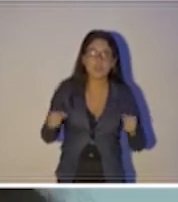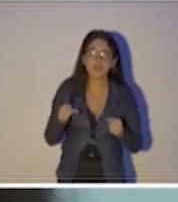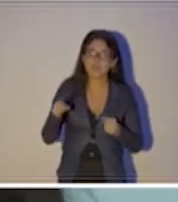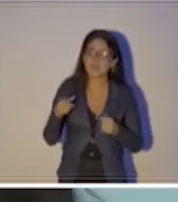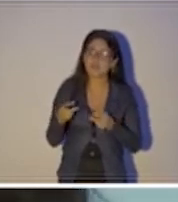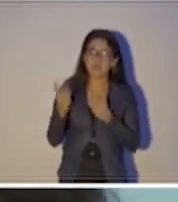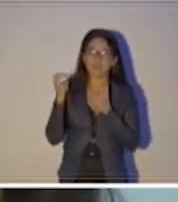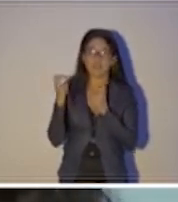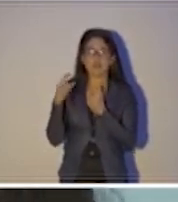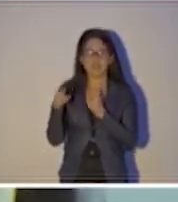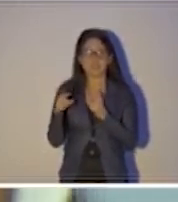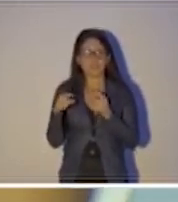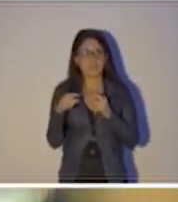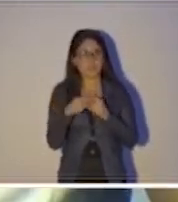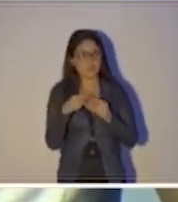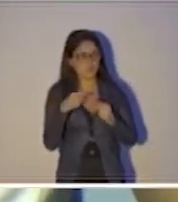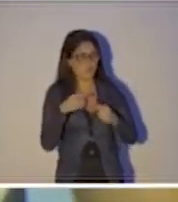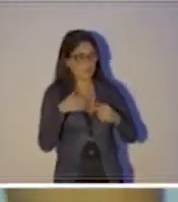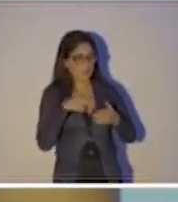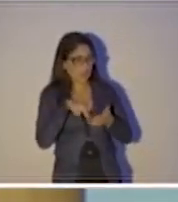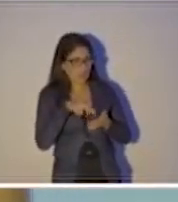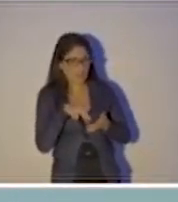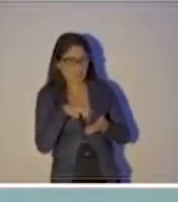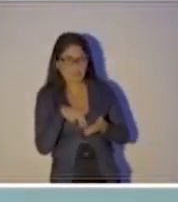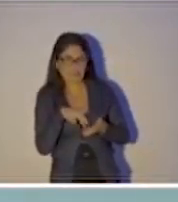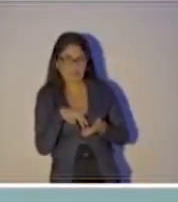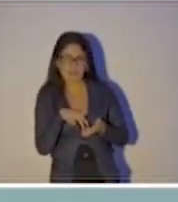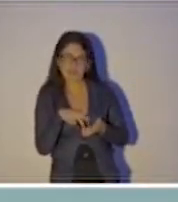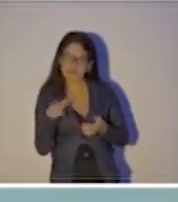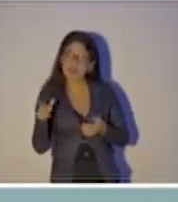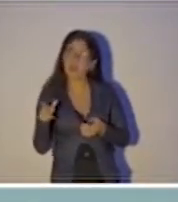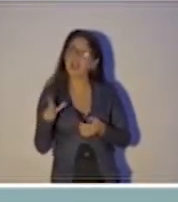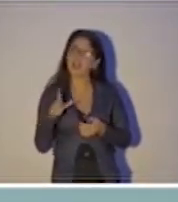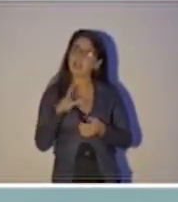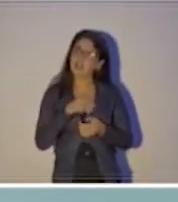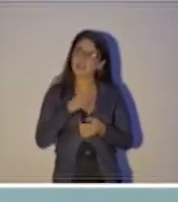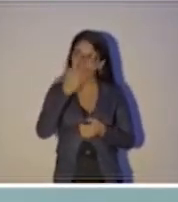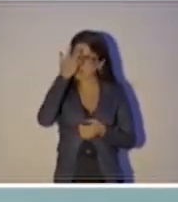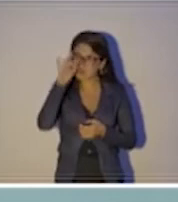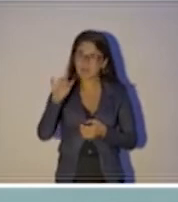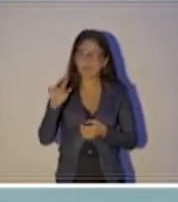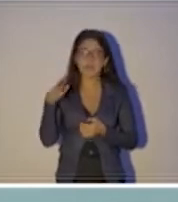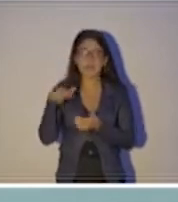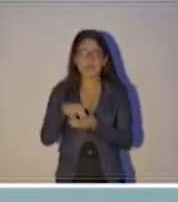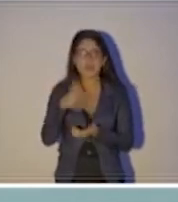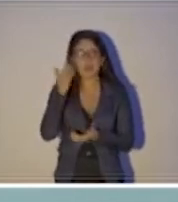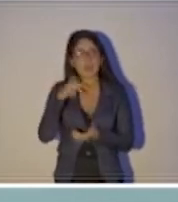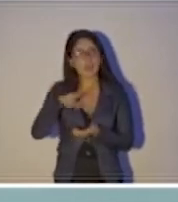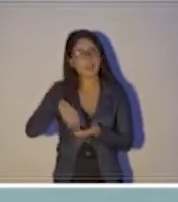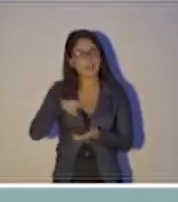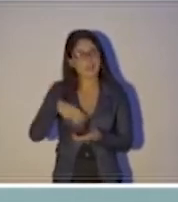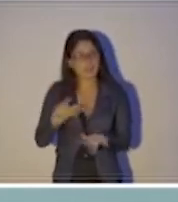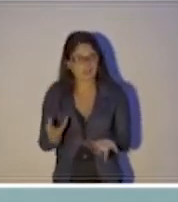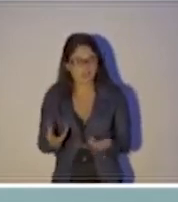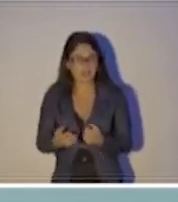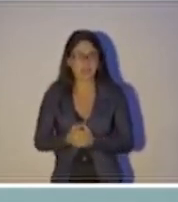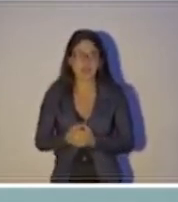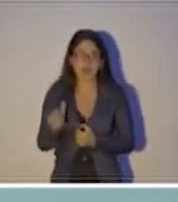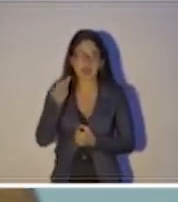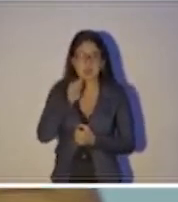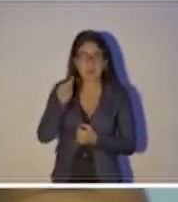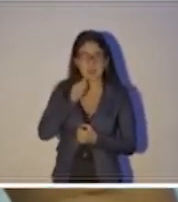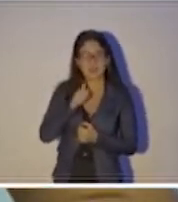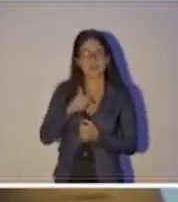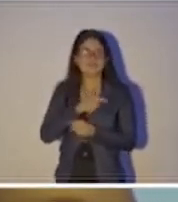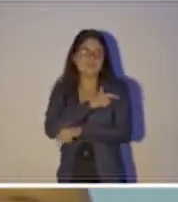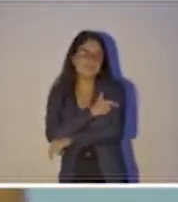dança? Ele pergunta. Ela assente e ouve. Fiquei surpreso, não sabia que princesa dançava. A moça, com toda